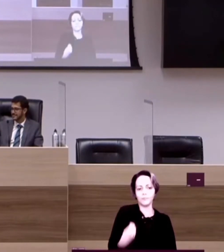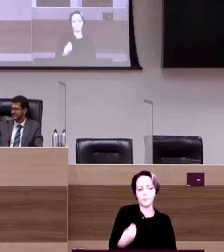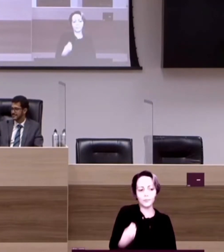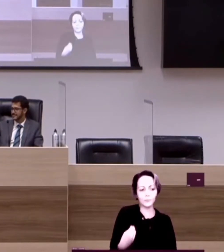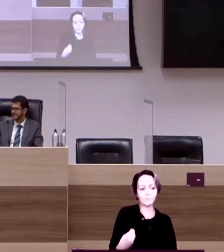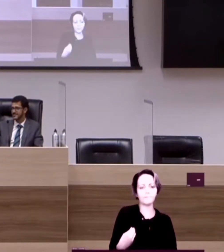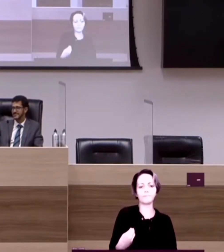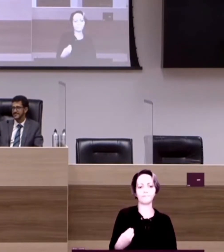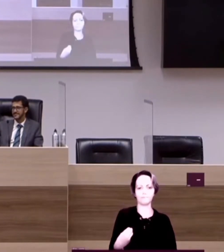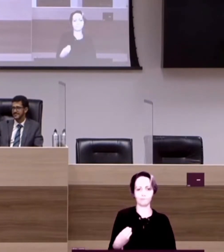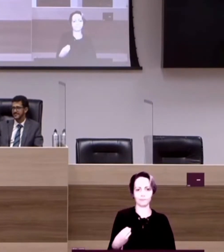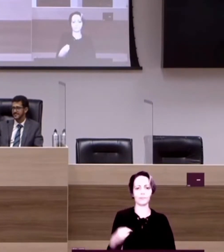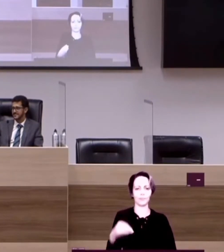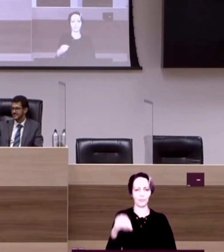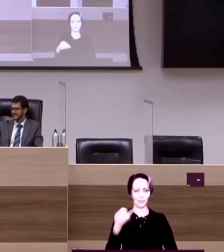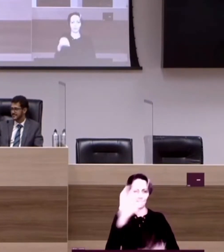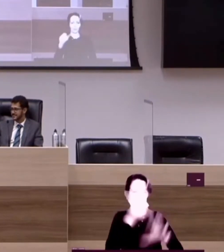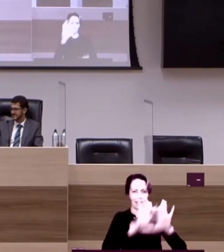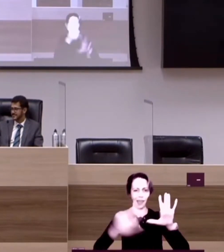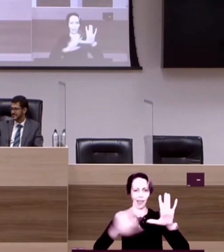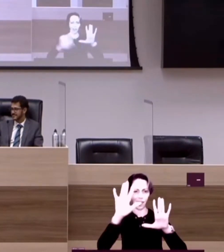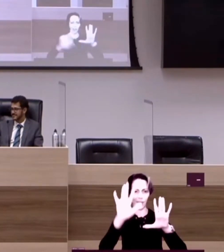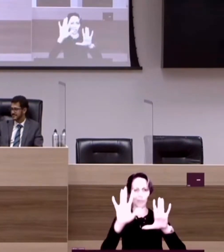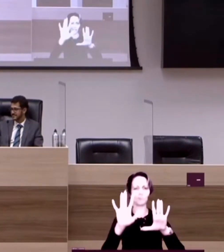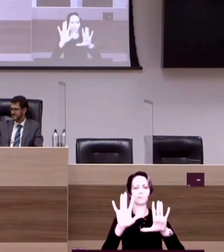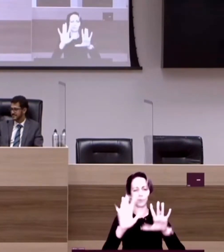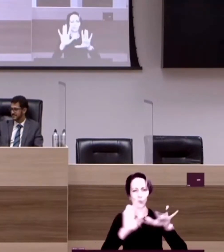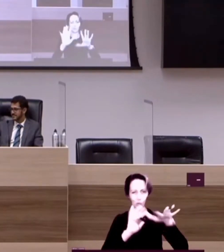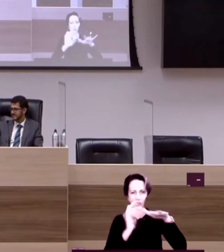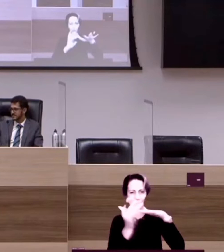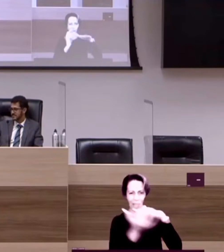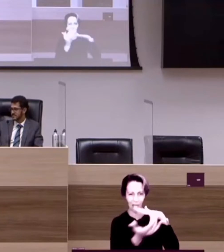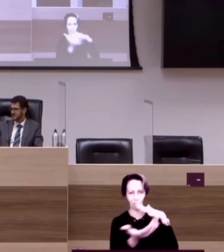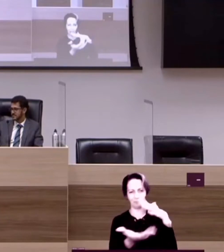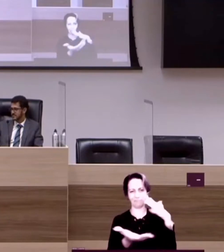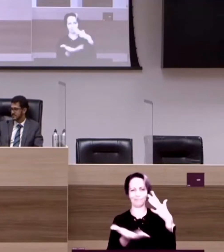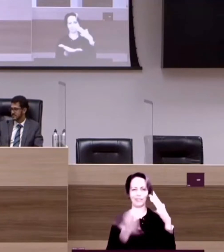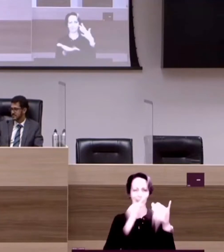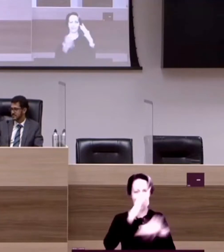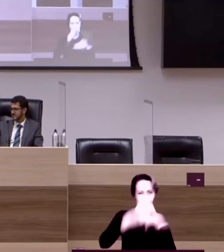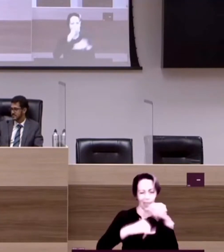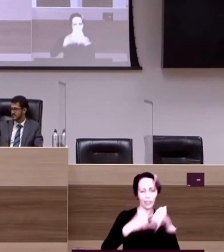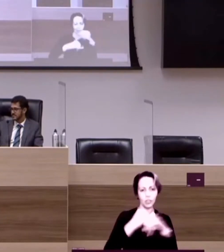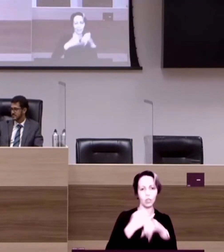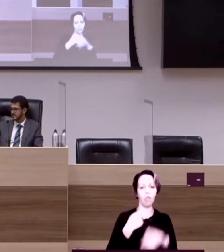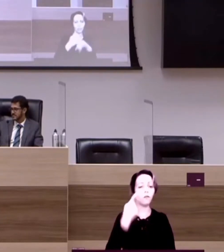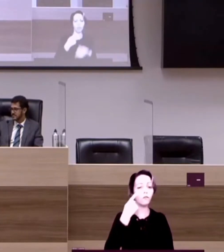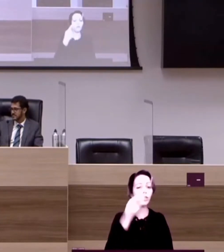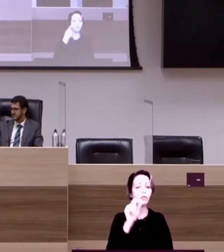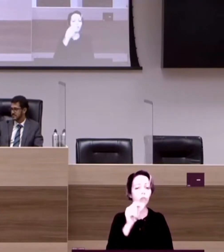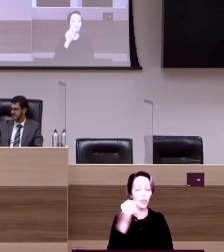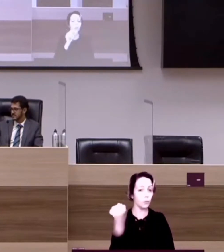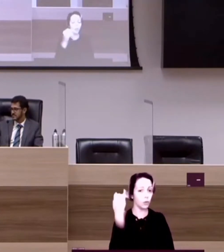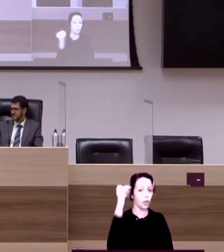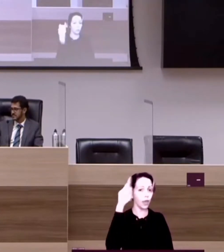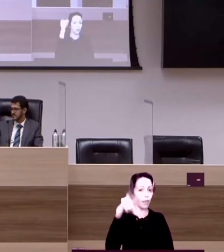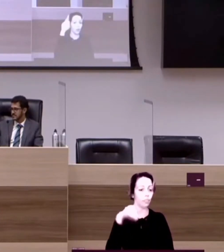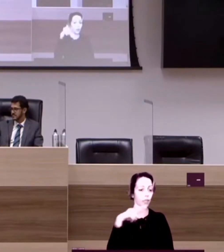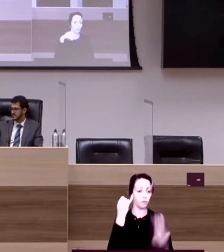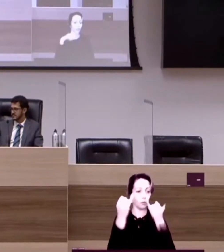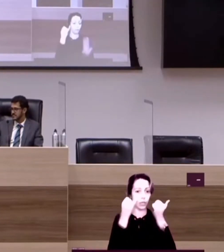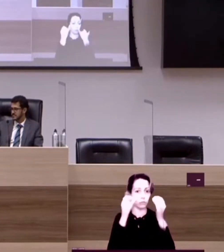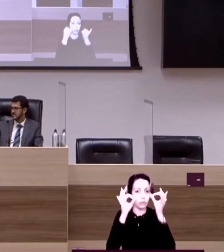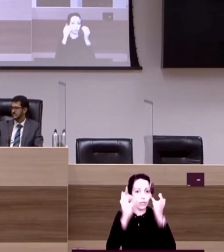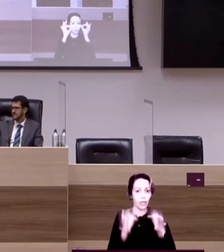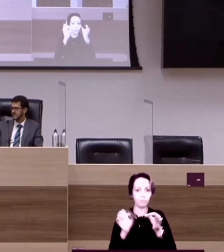nas redes sociais Eu percebo que muitas vezes O importante não é você ter a informação correta é você ter a primeira